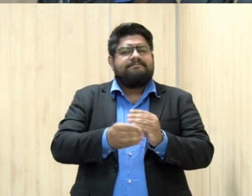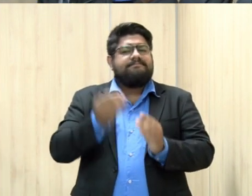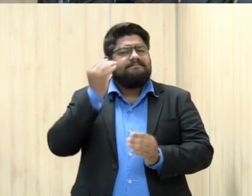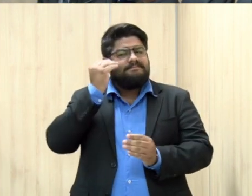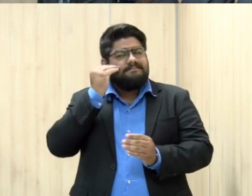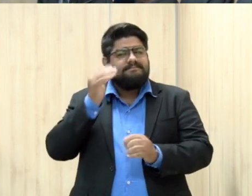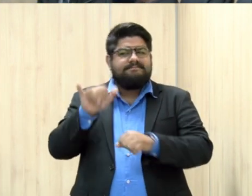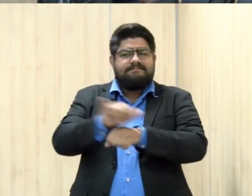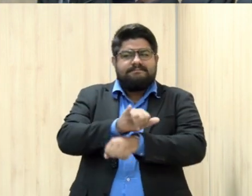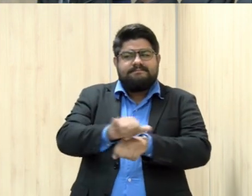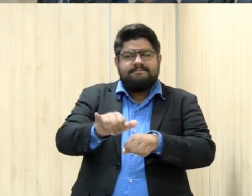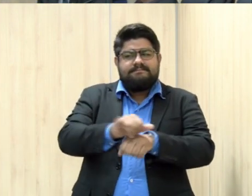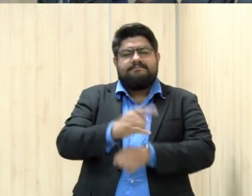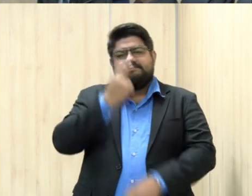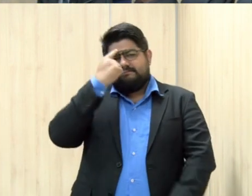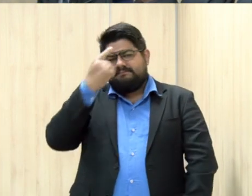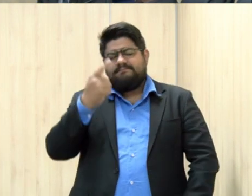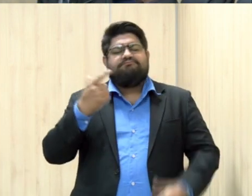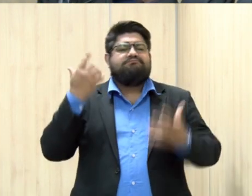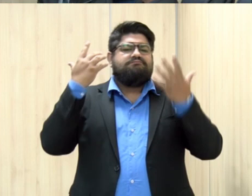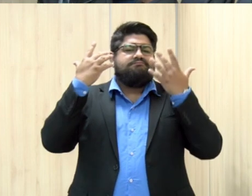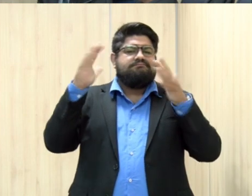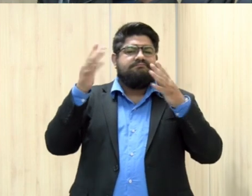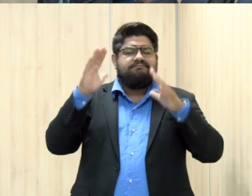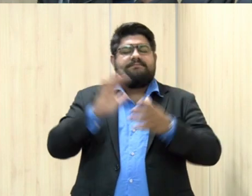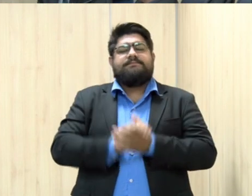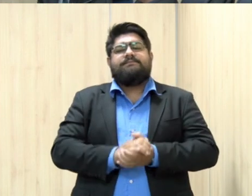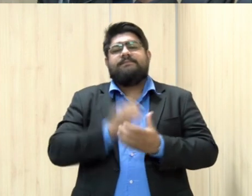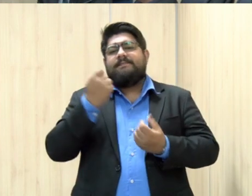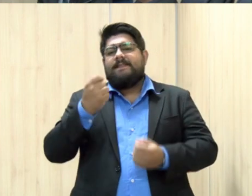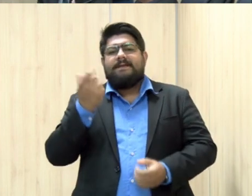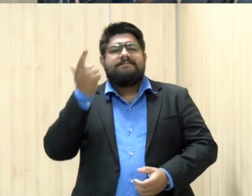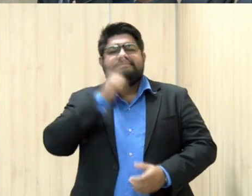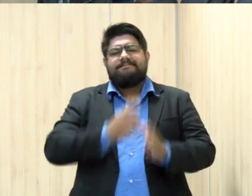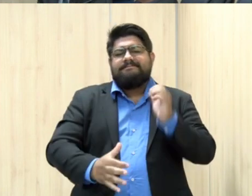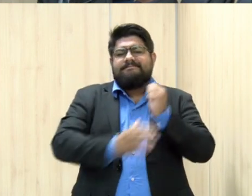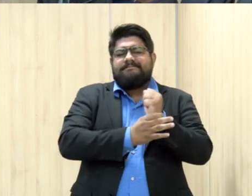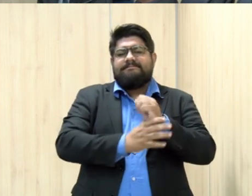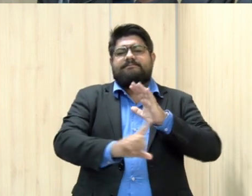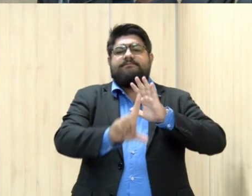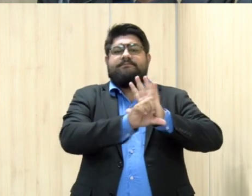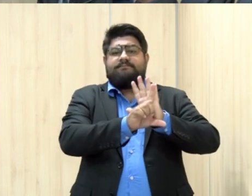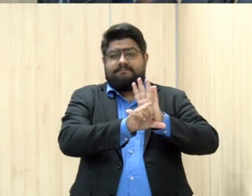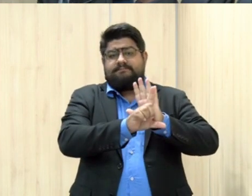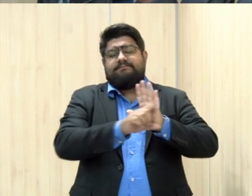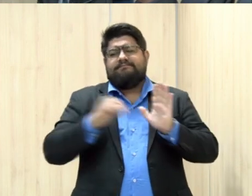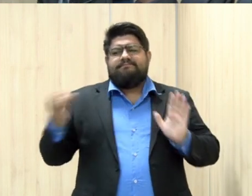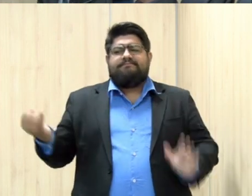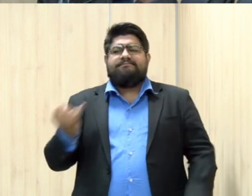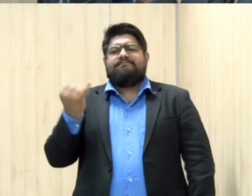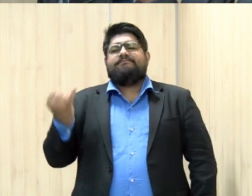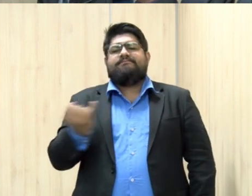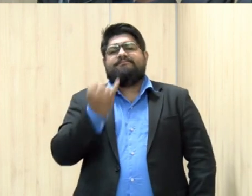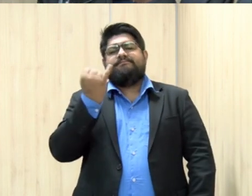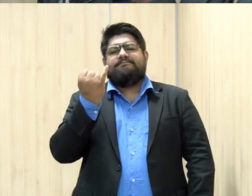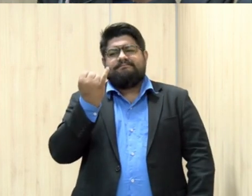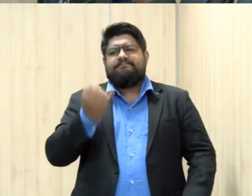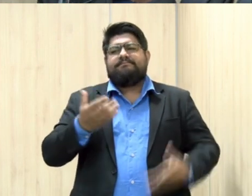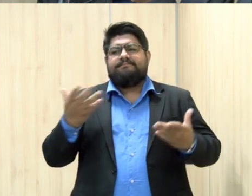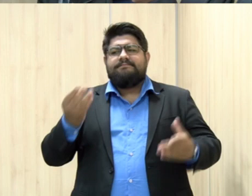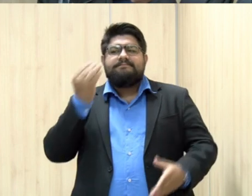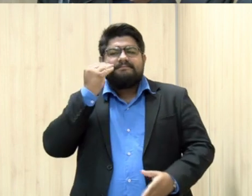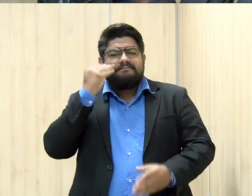um caminho porque a ideia é louvável e a gente tentar garantir isso em lei muito importante nós vamos